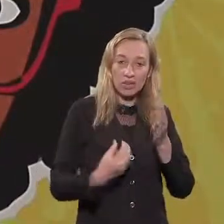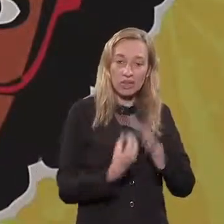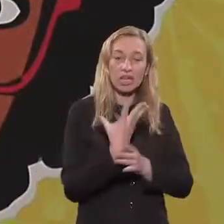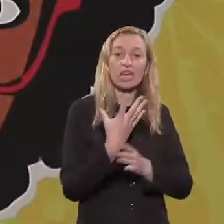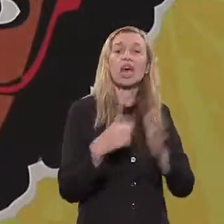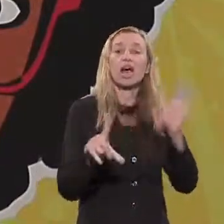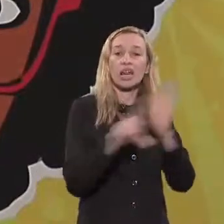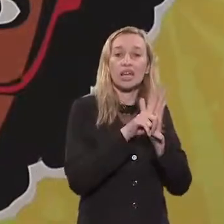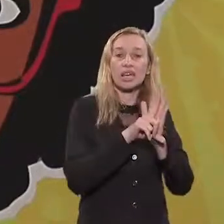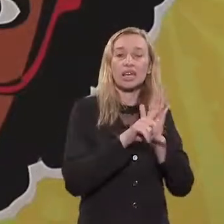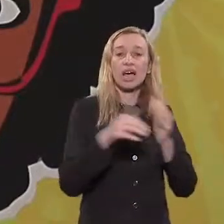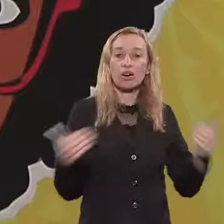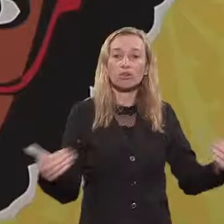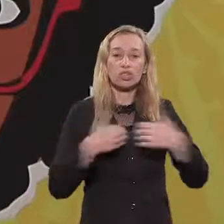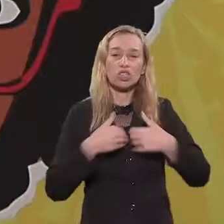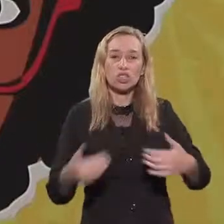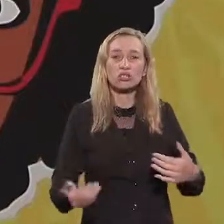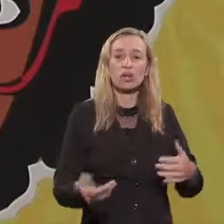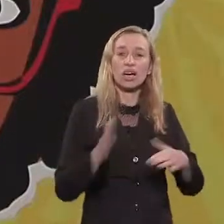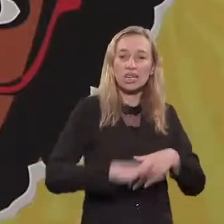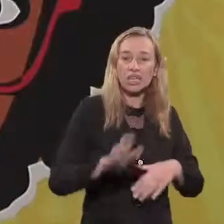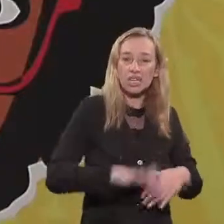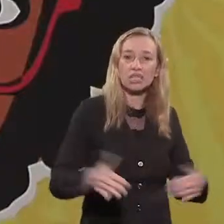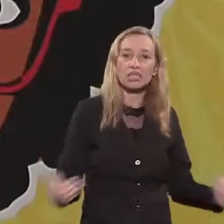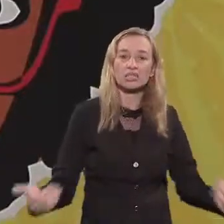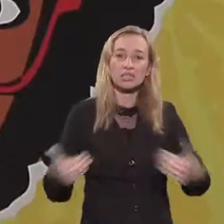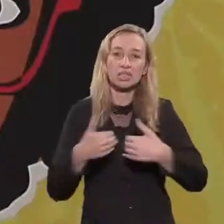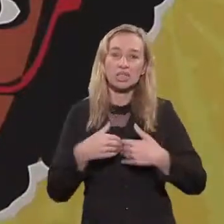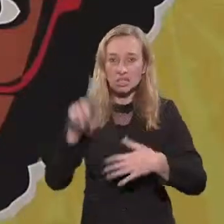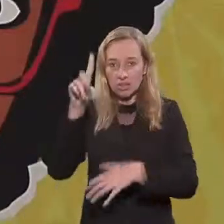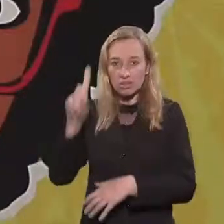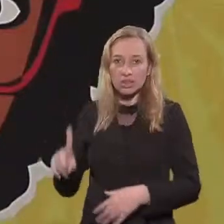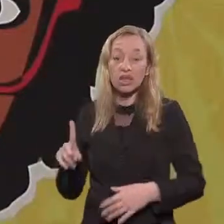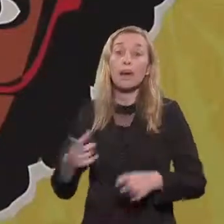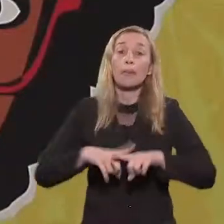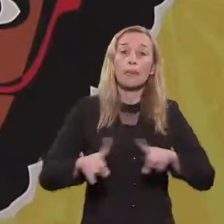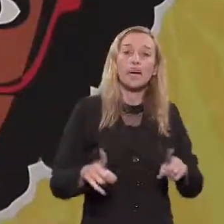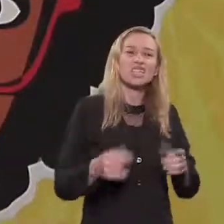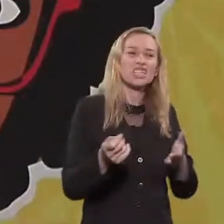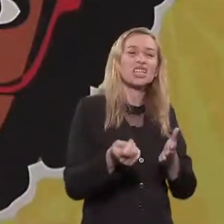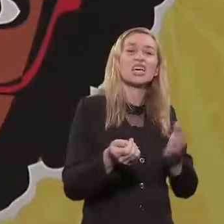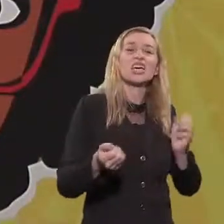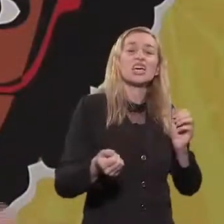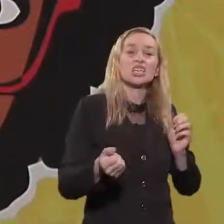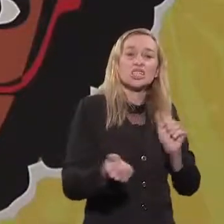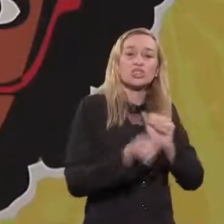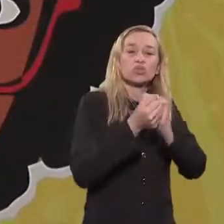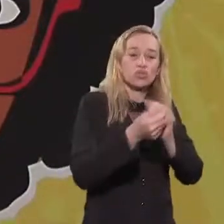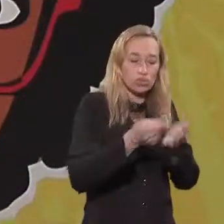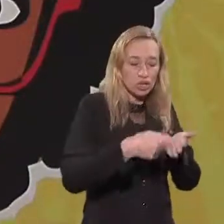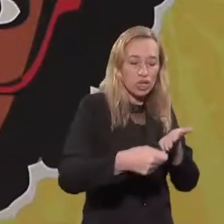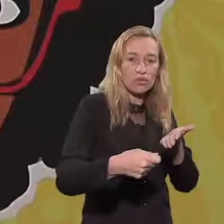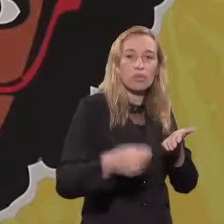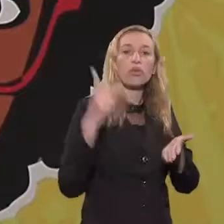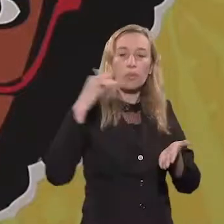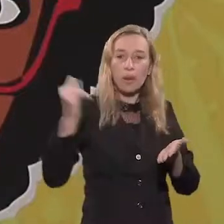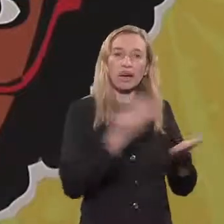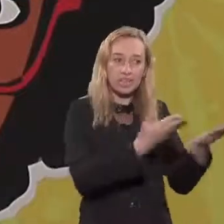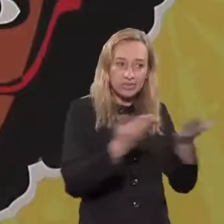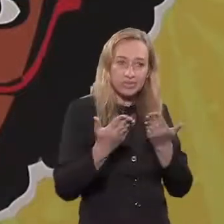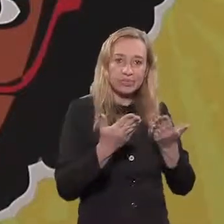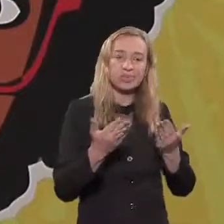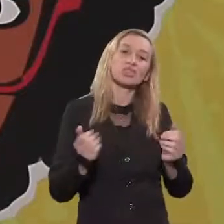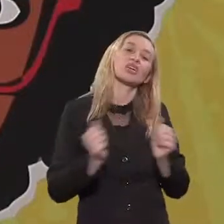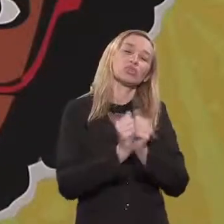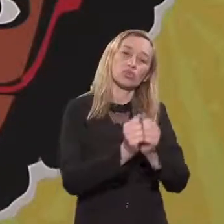autismo, que a criança o autismo se torna pessoa com deficiência, mas quem escreveu a lei comigo foi o pai, foi o Ulisses. Então, tá